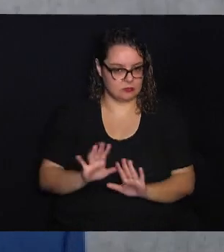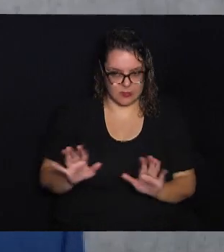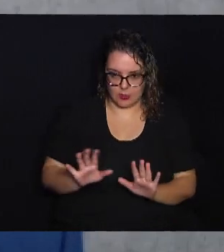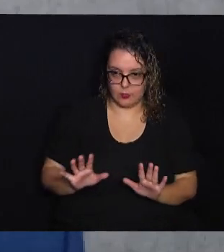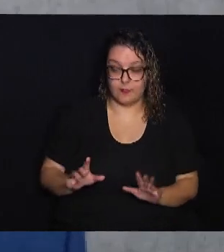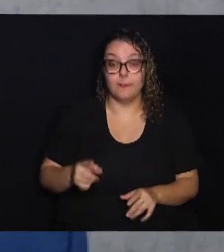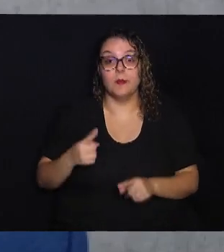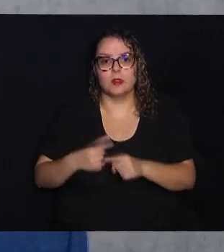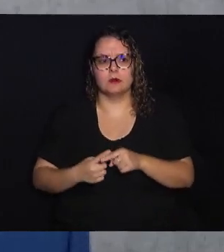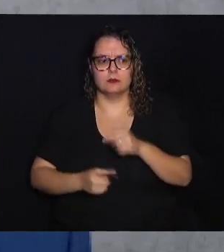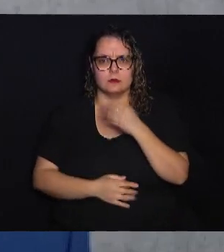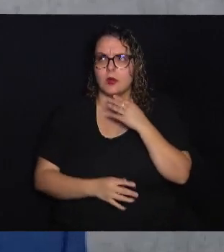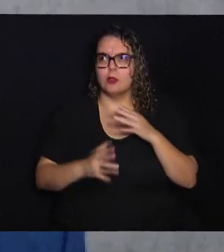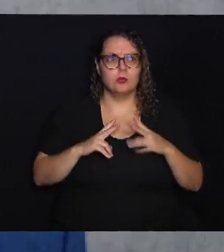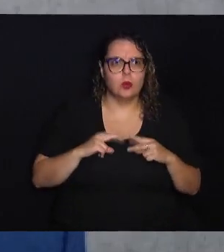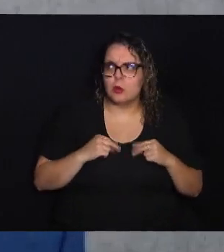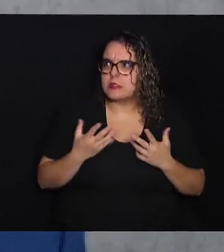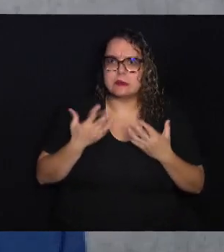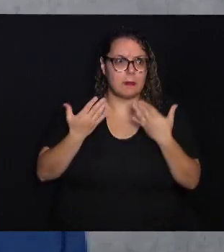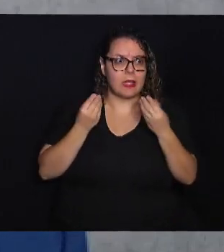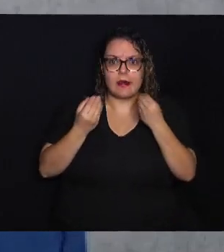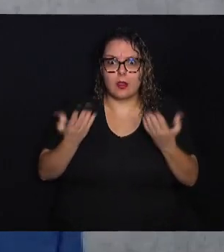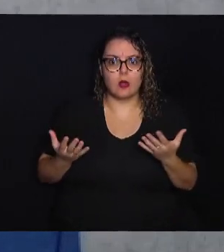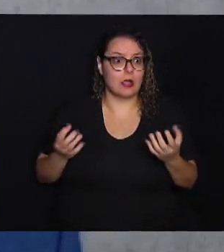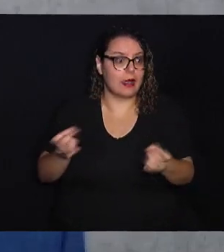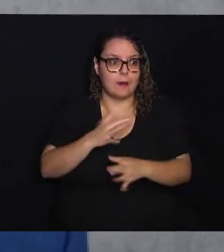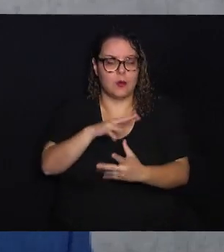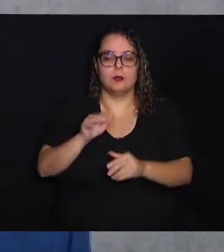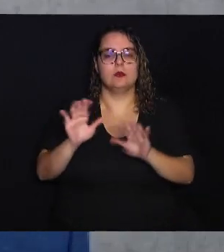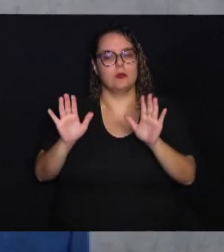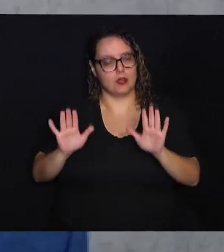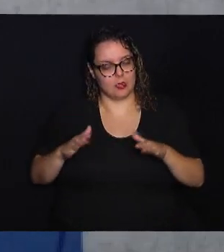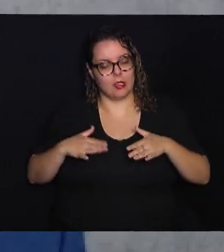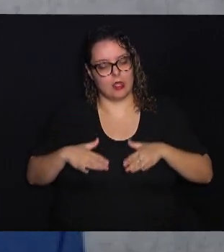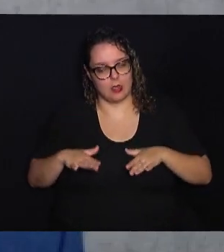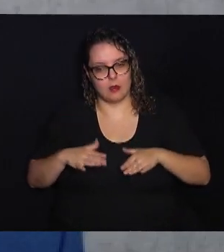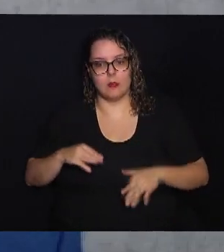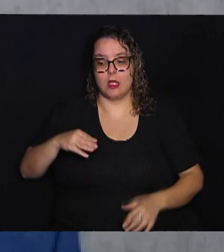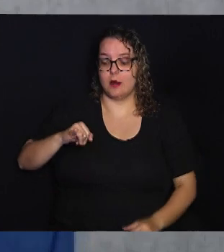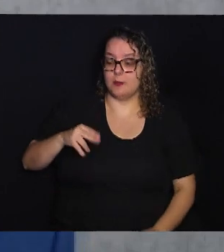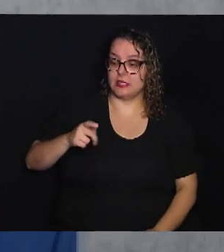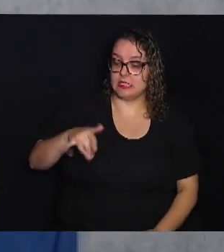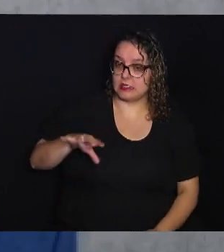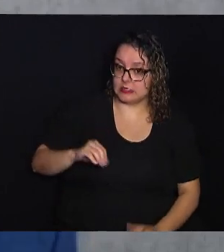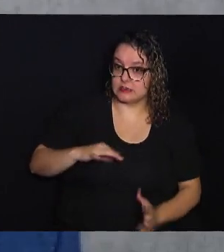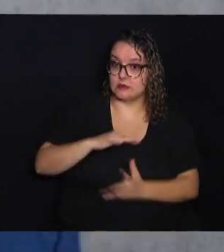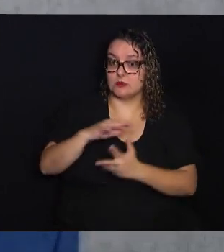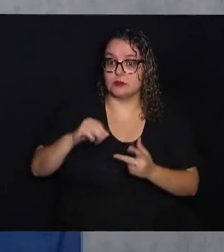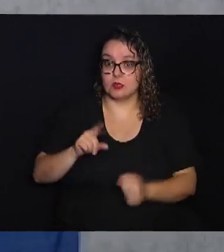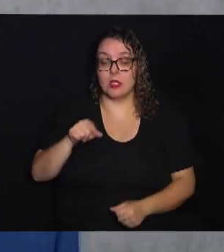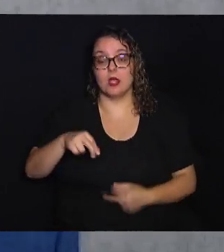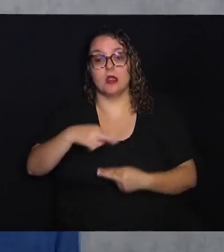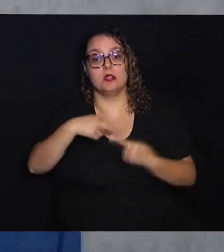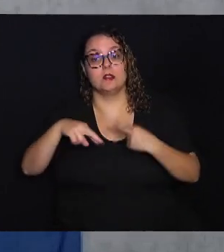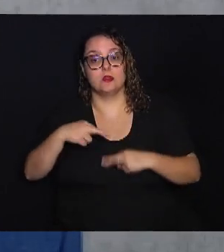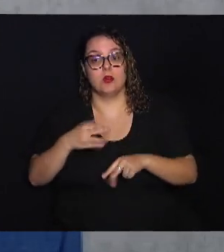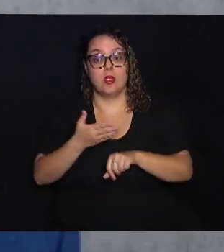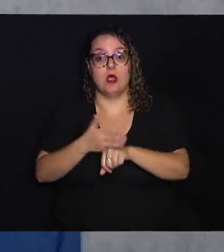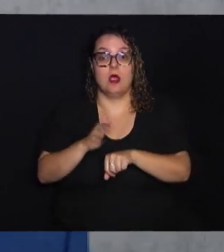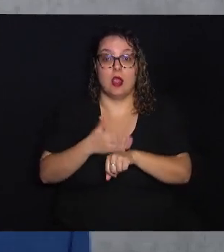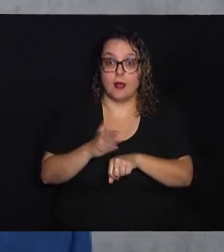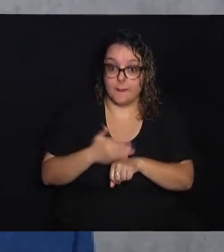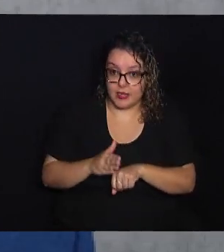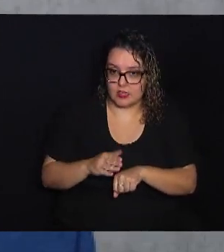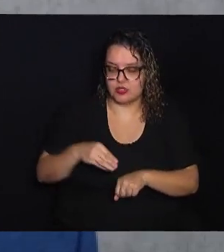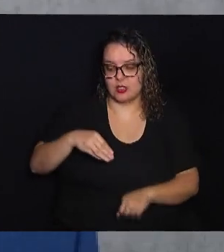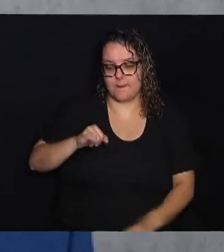100% sustentável. Por quê? As pessoas podem perguntar, meu Deus, mas e agora? Acabou o mundo. Não, a mineração sustentável